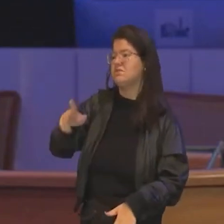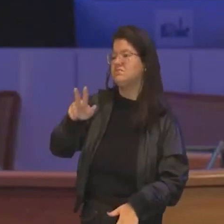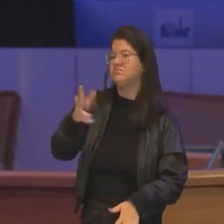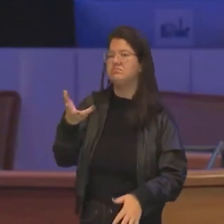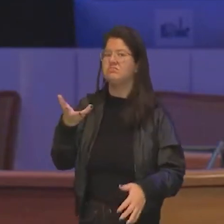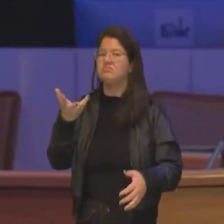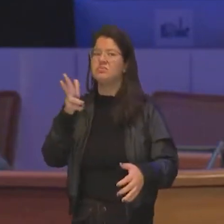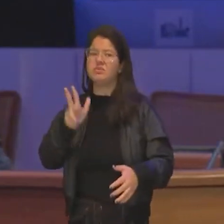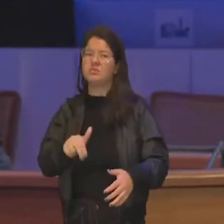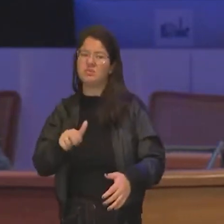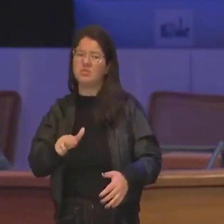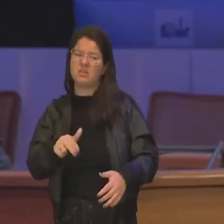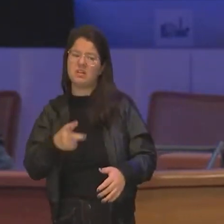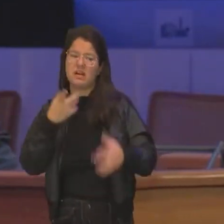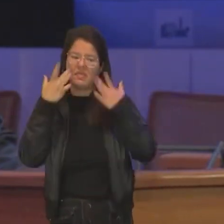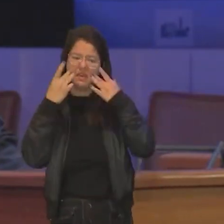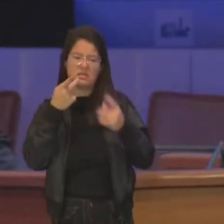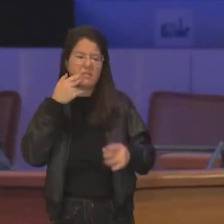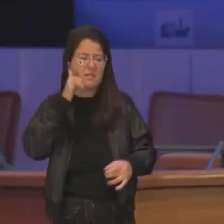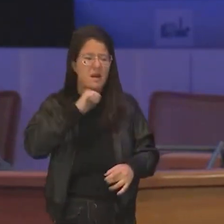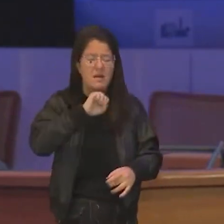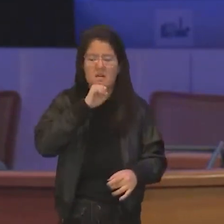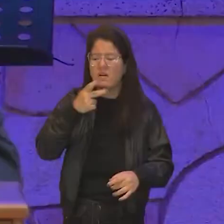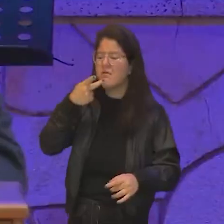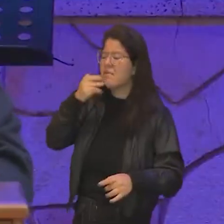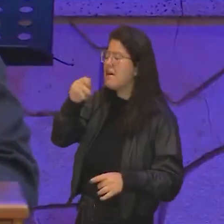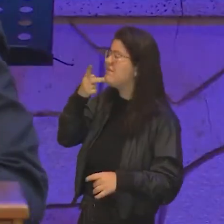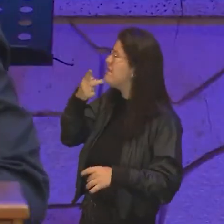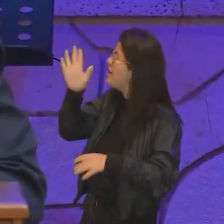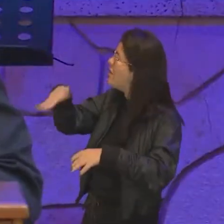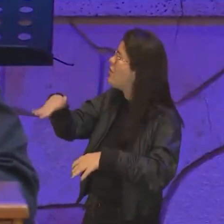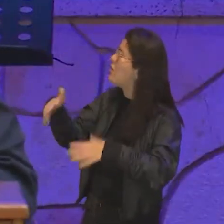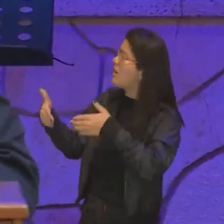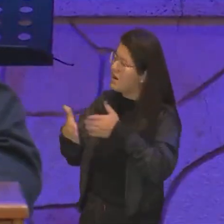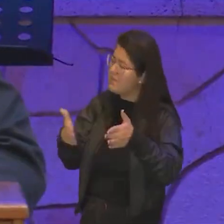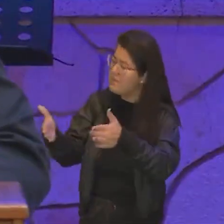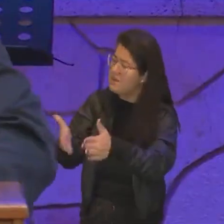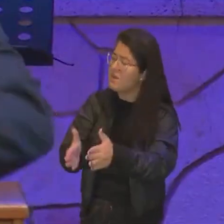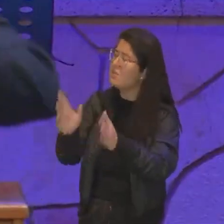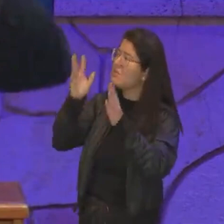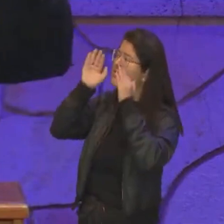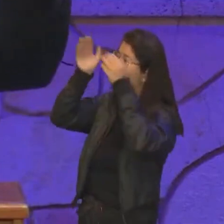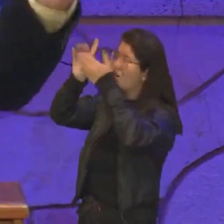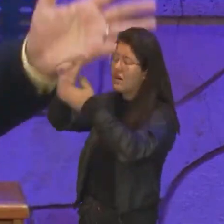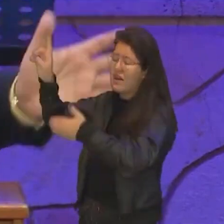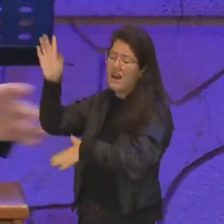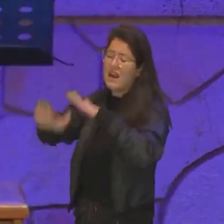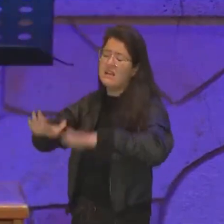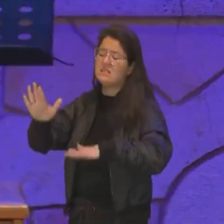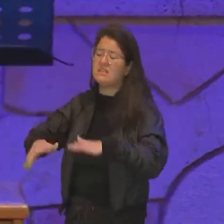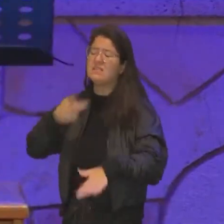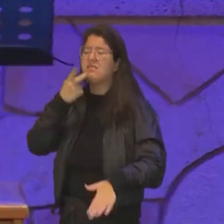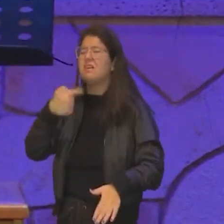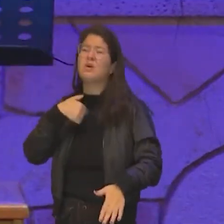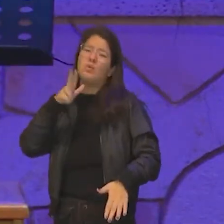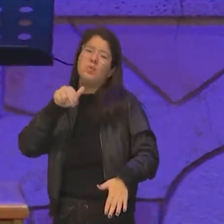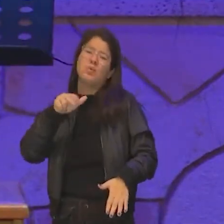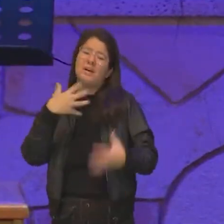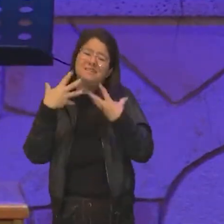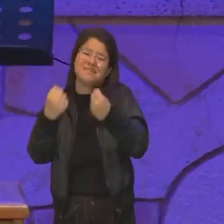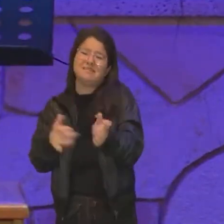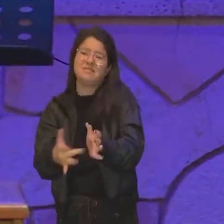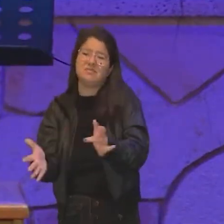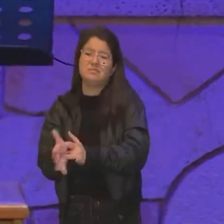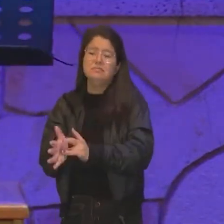diziam. Eles sempre diziam: meu filho, minha filha, meu filho, olha o caminho, ao caminho do Senhor. Eu nunca dei ouvido. Hoje talvez eu esteja